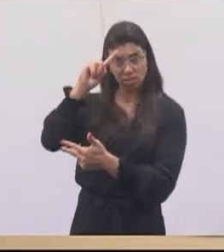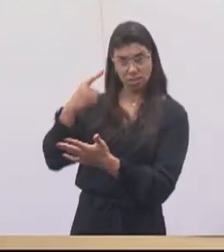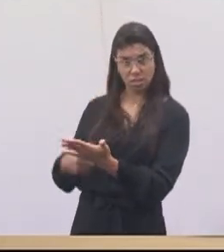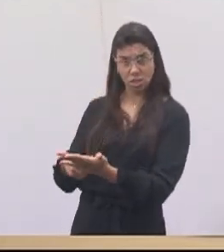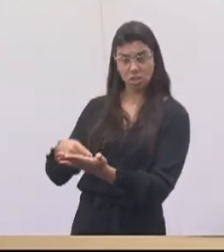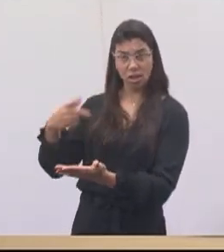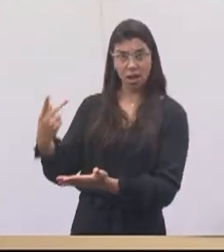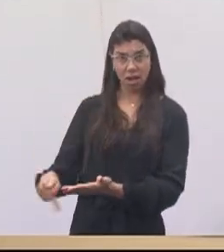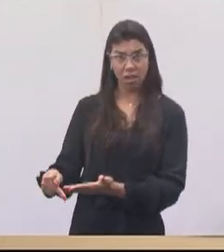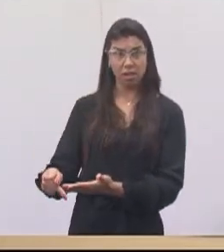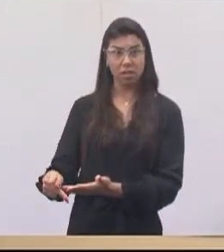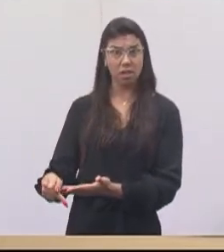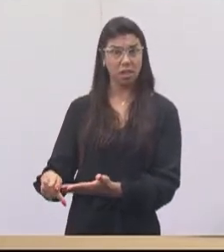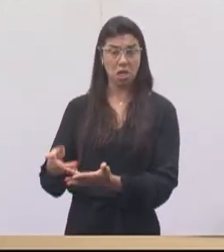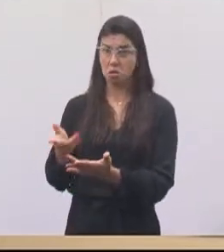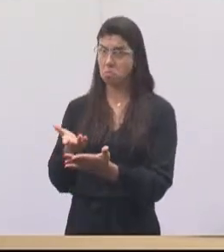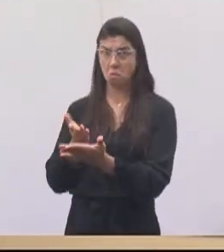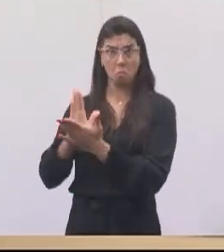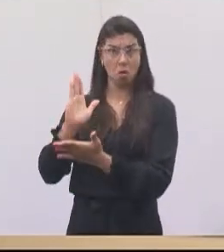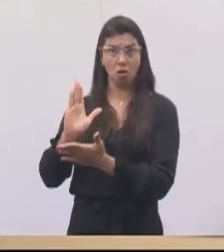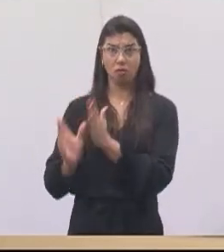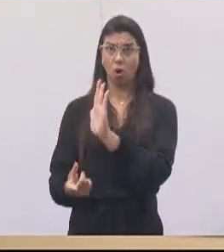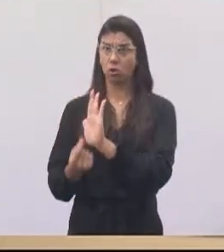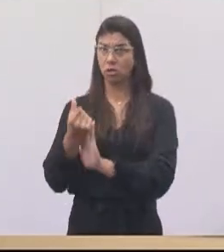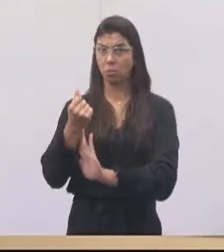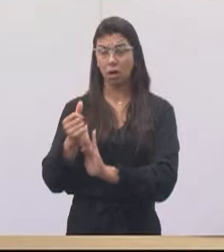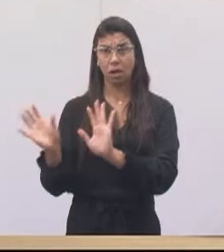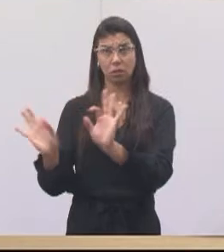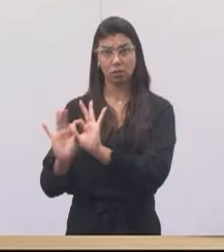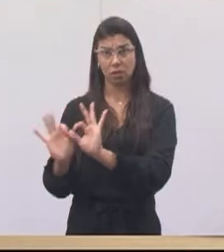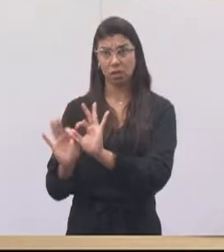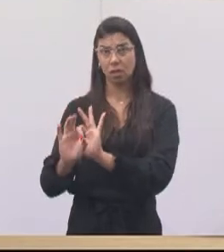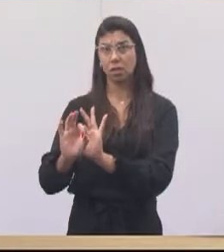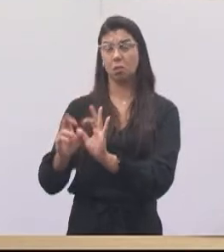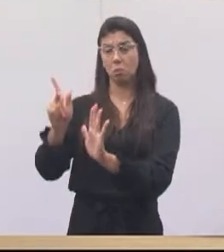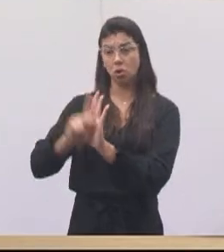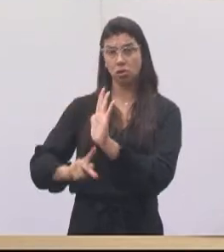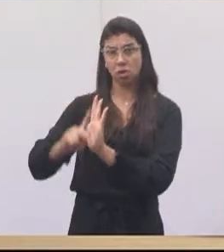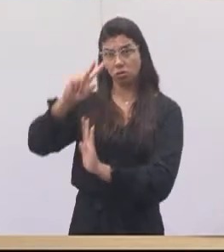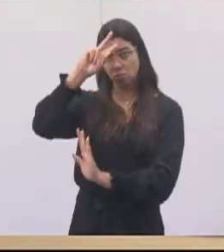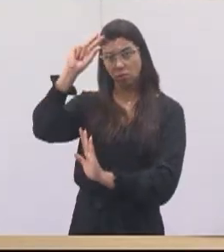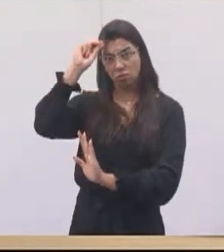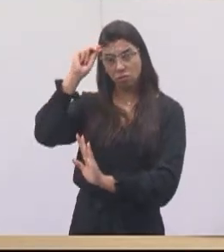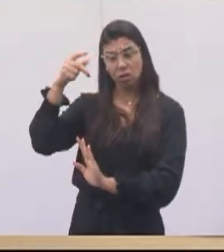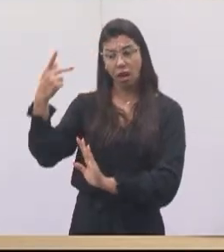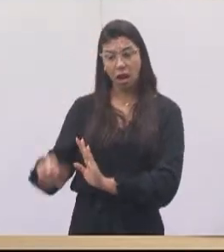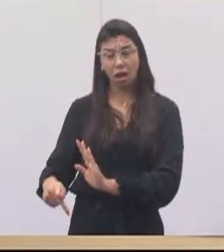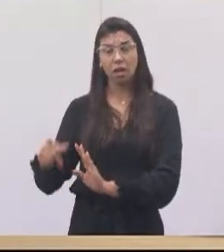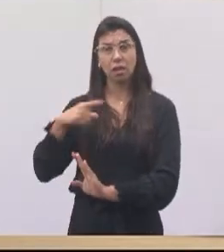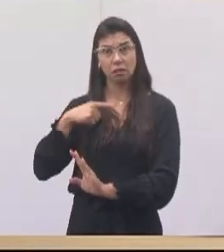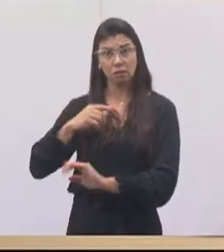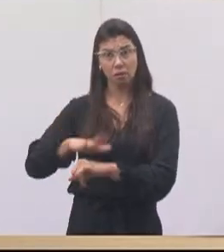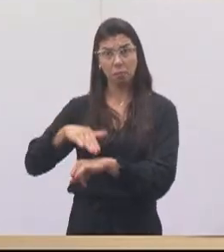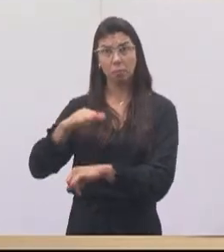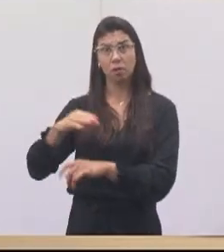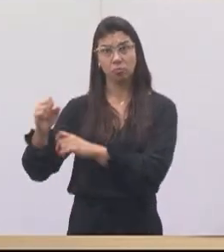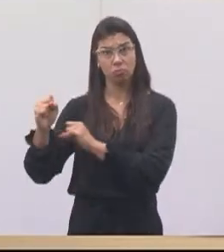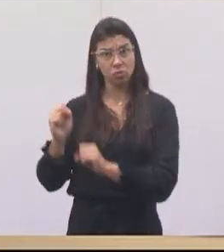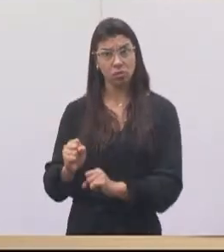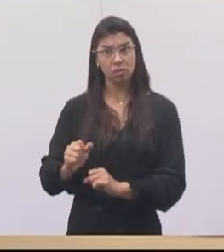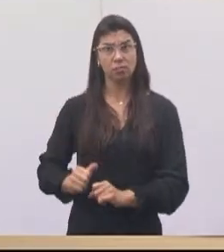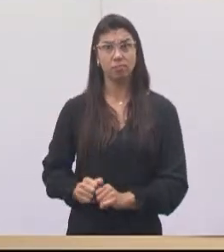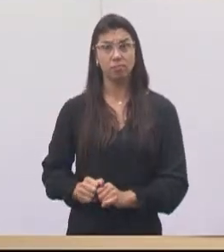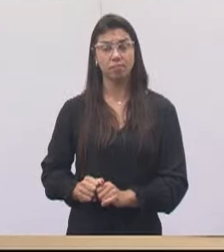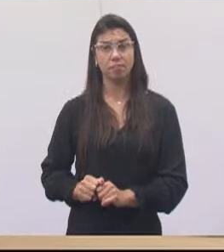que não vai aprovar o orçamento, que não vai aprovar algum projeto do prefeito, aqui tem mais poder.